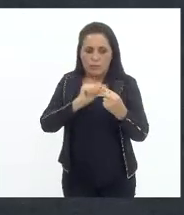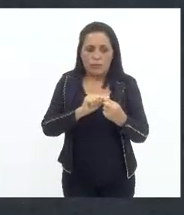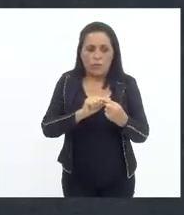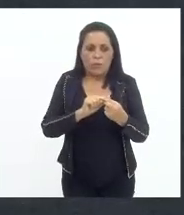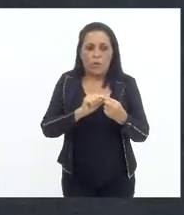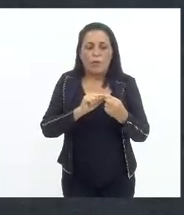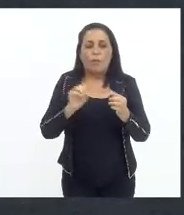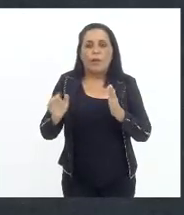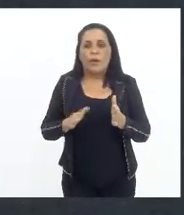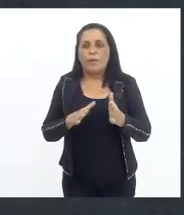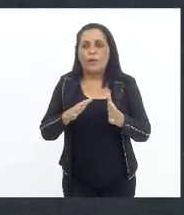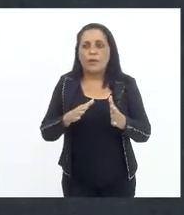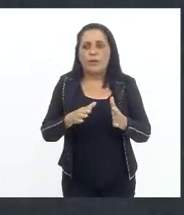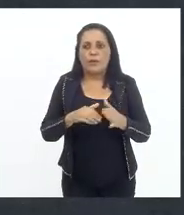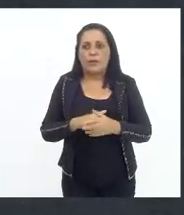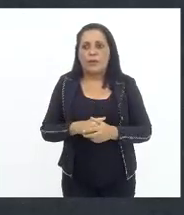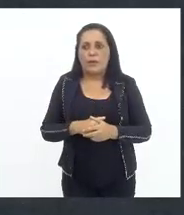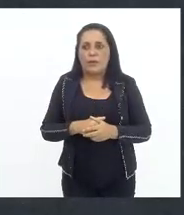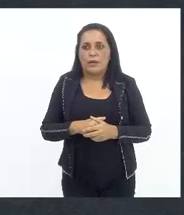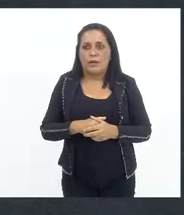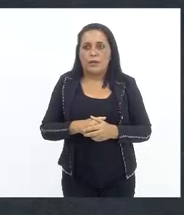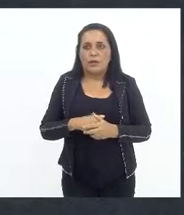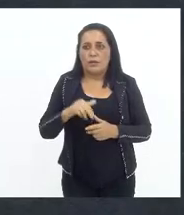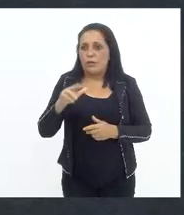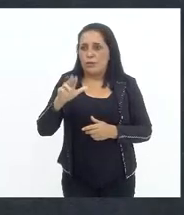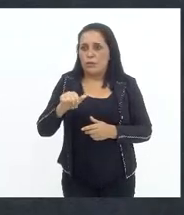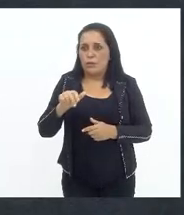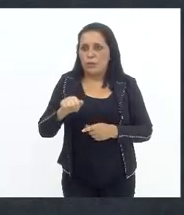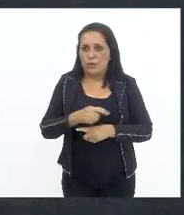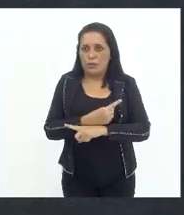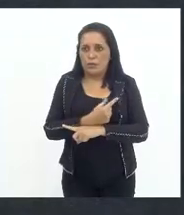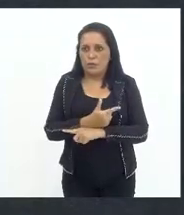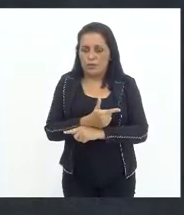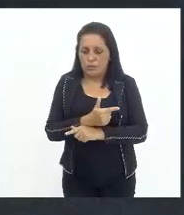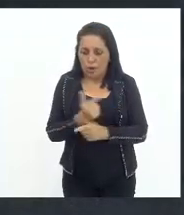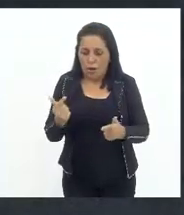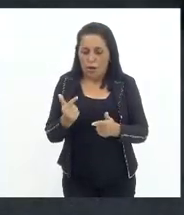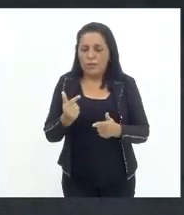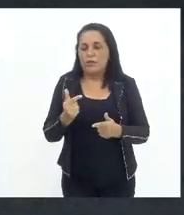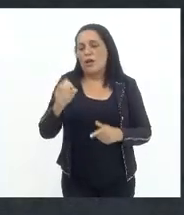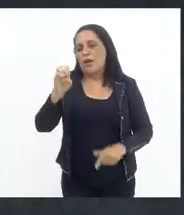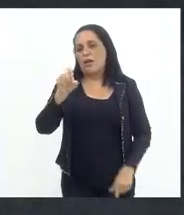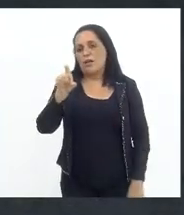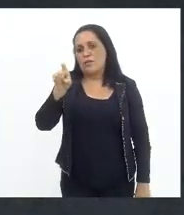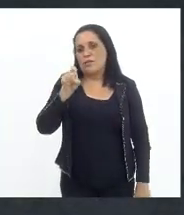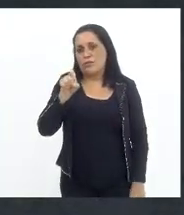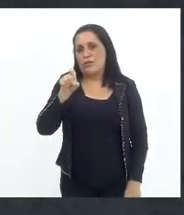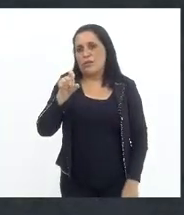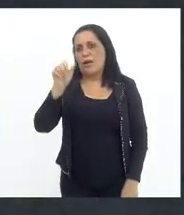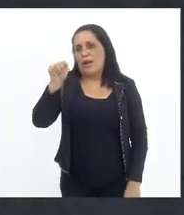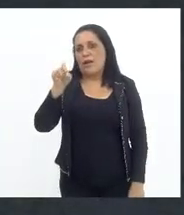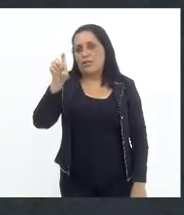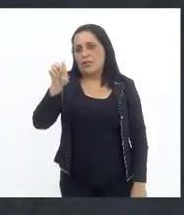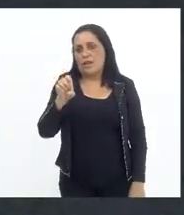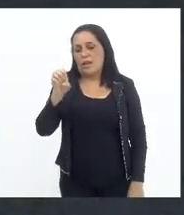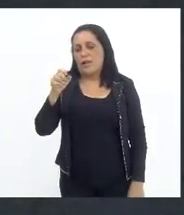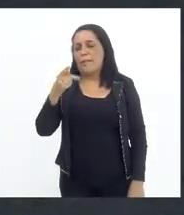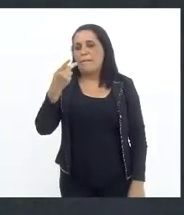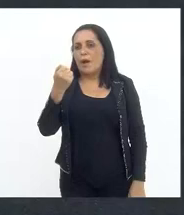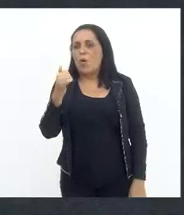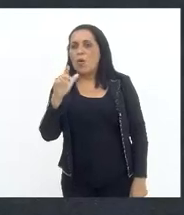foi sorte, sempre foi Exu. Axé, Paulinho, axé a sua luta e axé essa casa